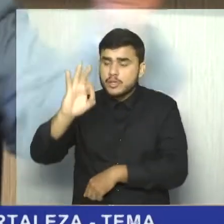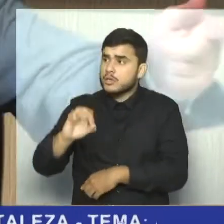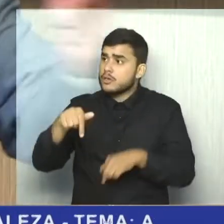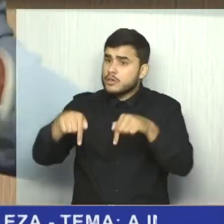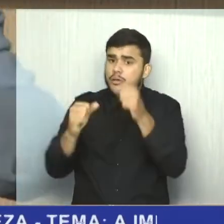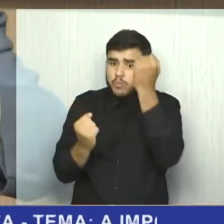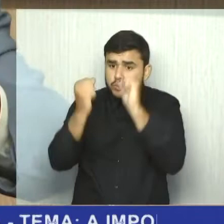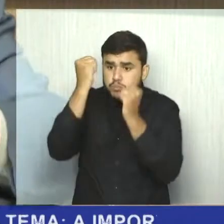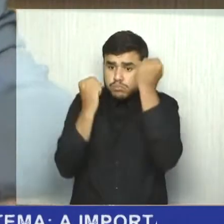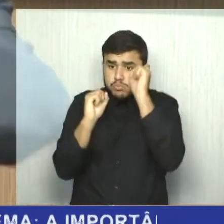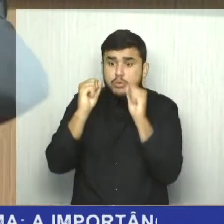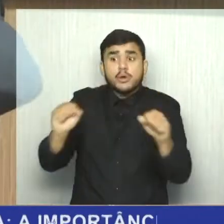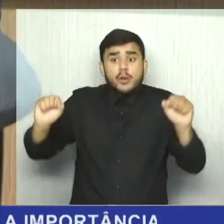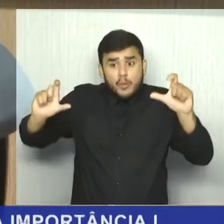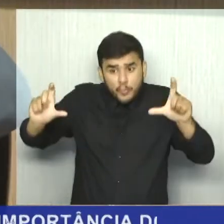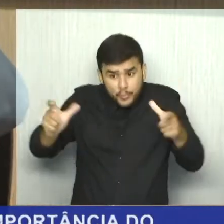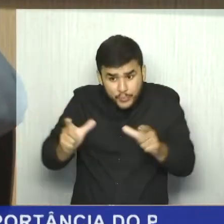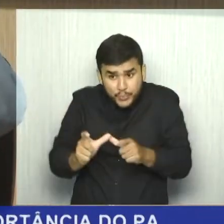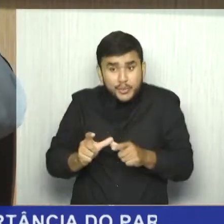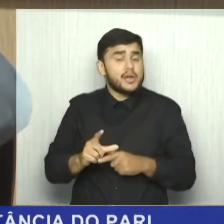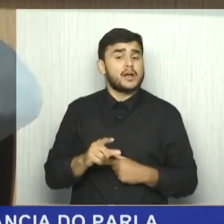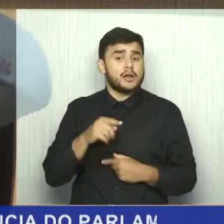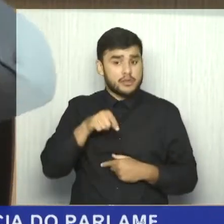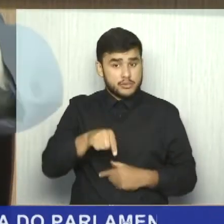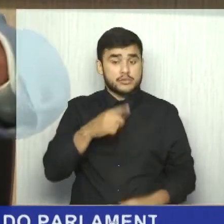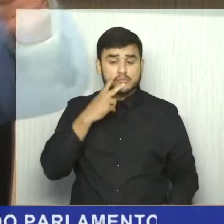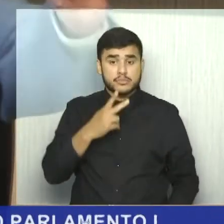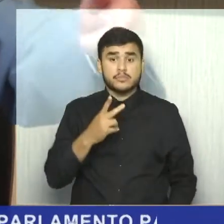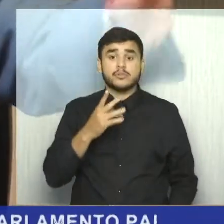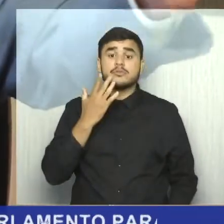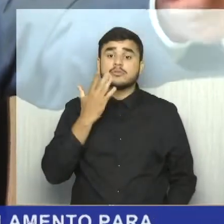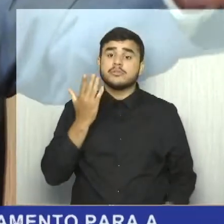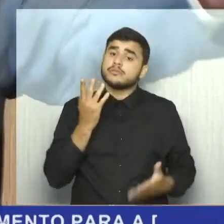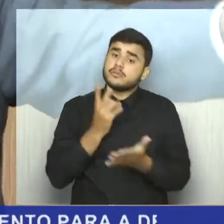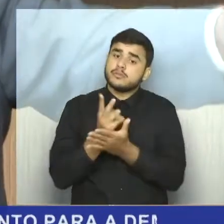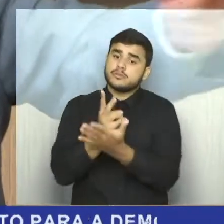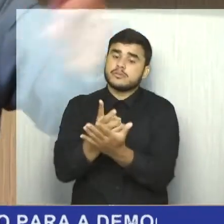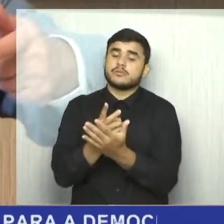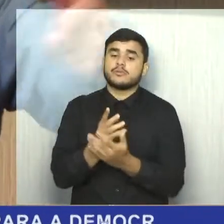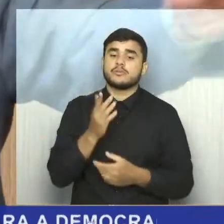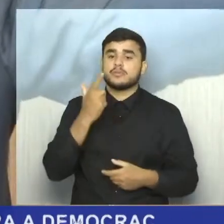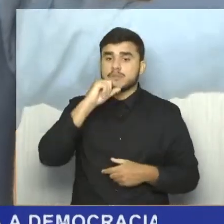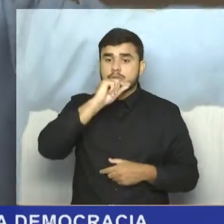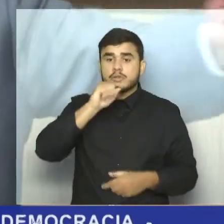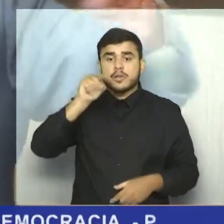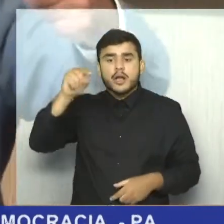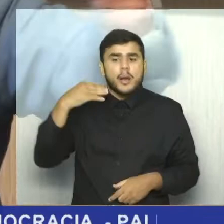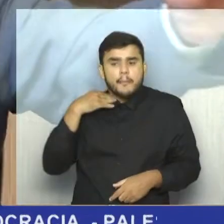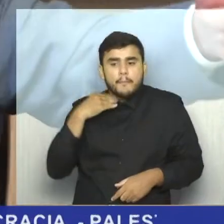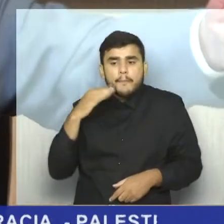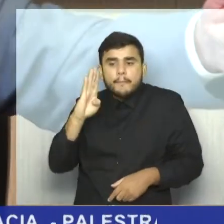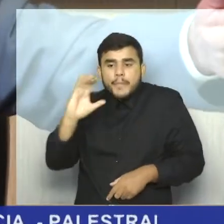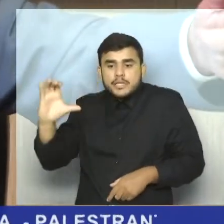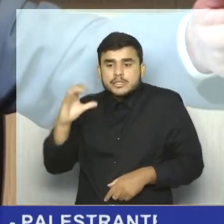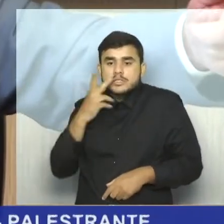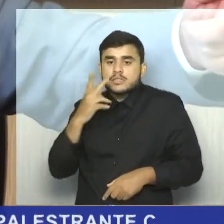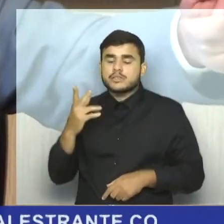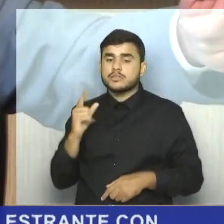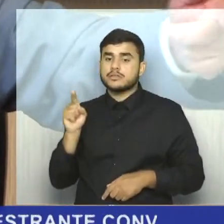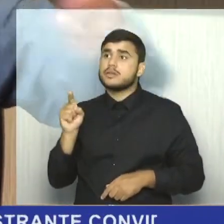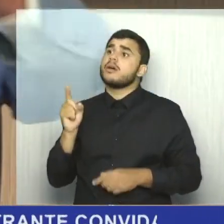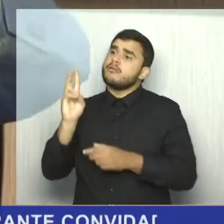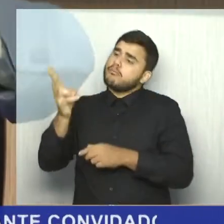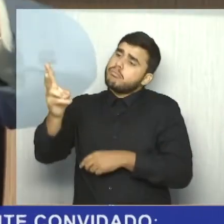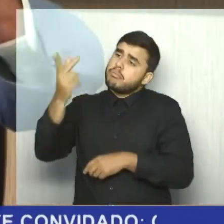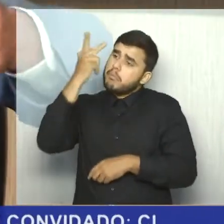se continuar desse jeito, e é o compromisso. O compromisso é manter a direção do Banco Central. A indústria não está morrendo porque nós desaprendemos a trabalhar, não.